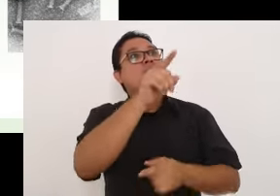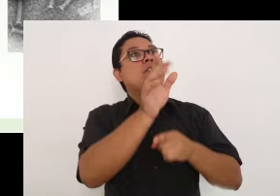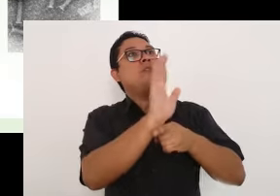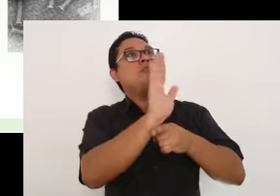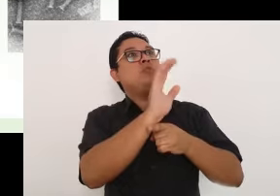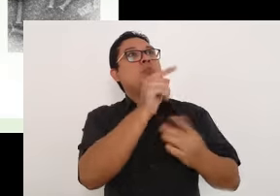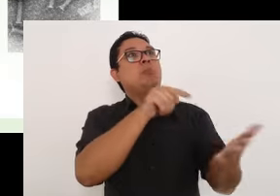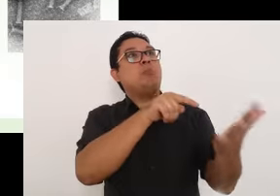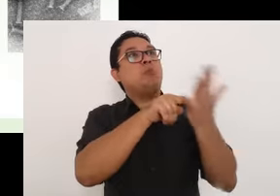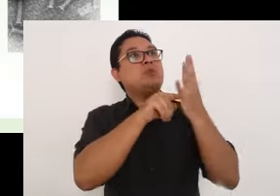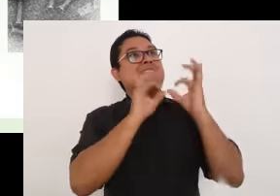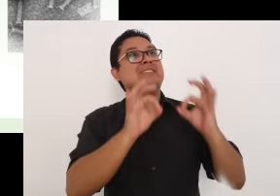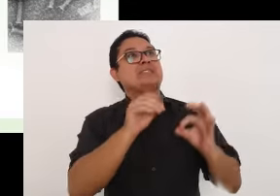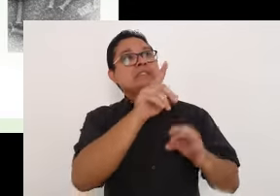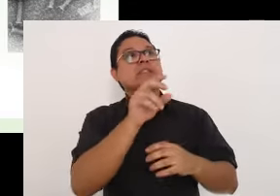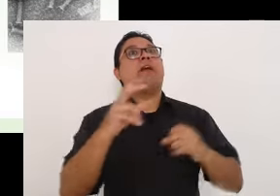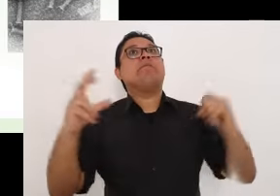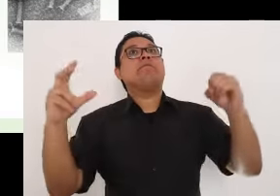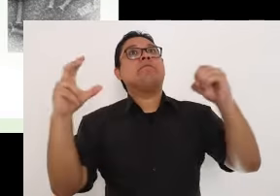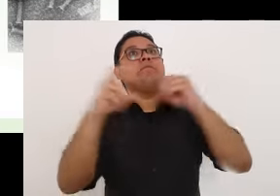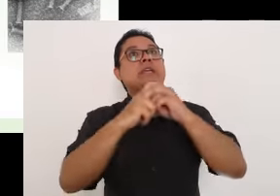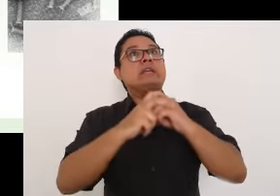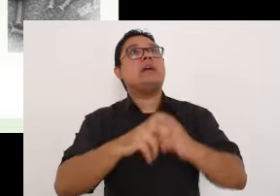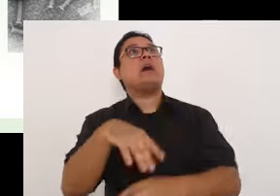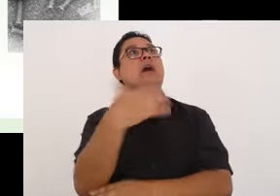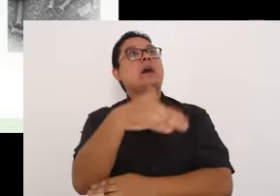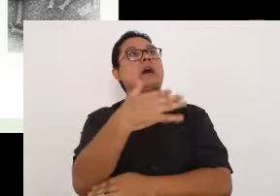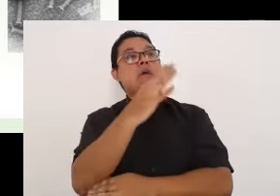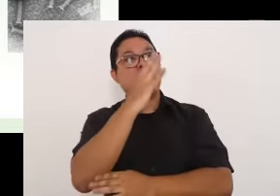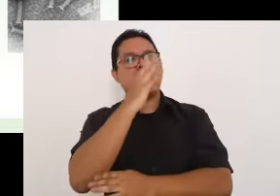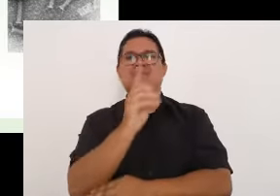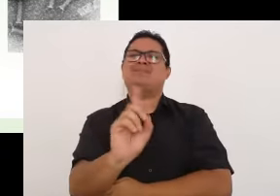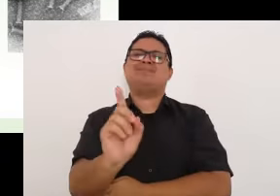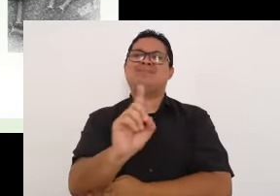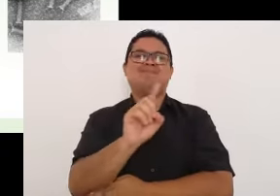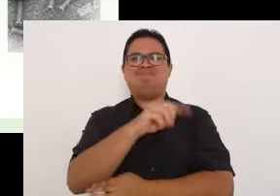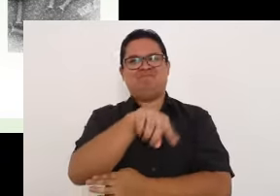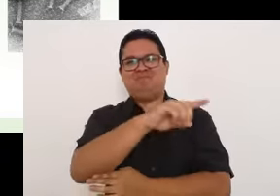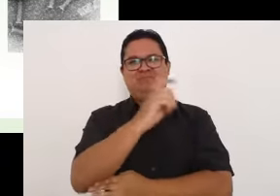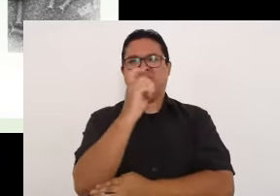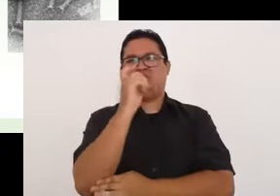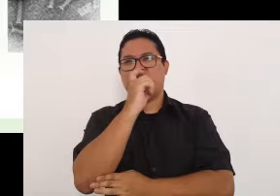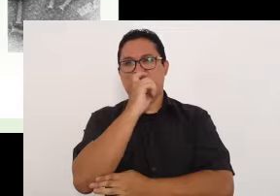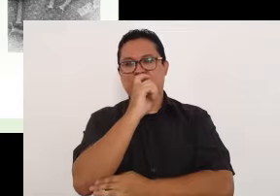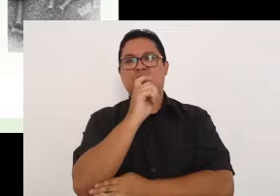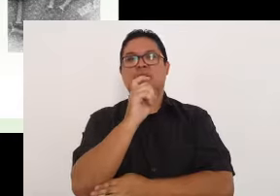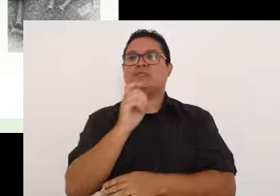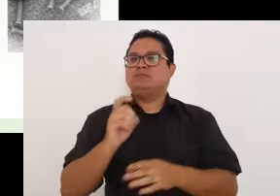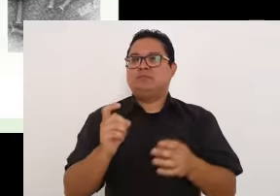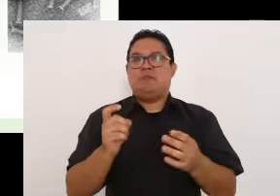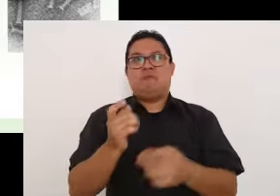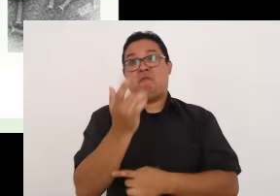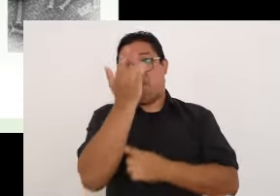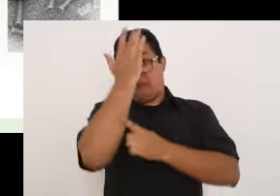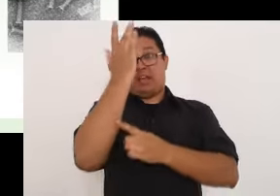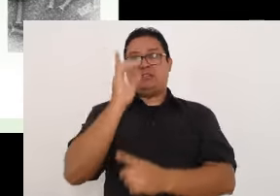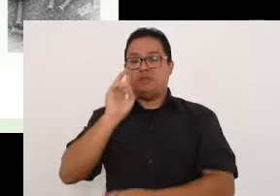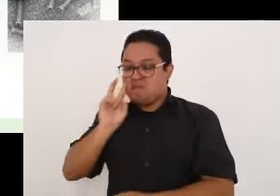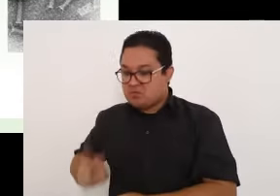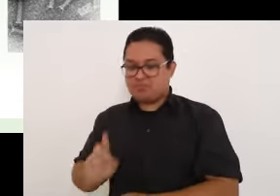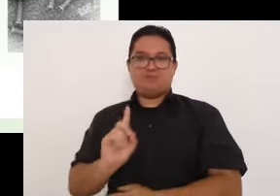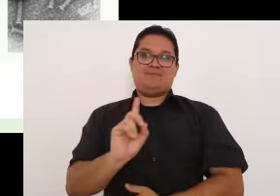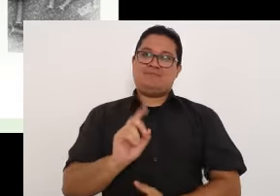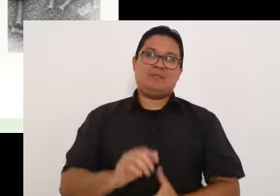em filme, em youtuber mostrando o vírus, mostrando que dá para ver, tá? E a gente, a partir